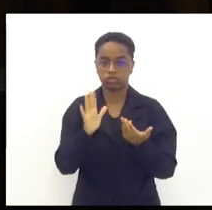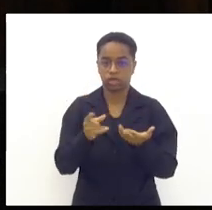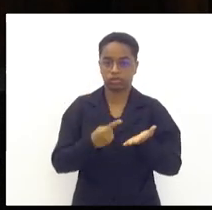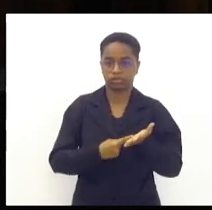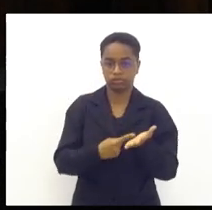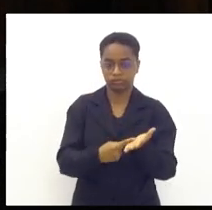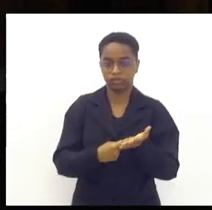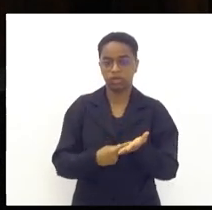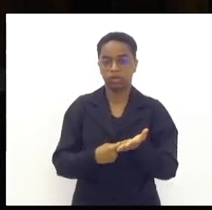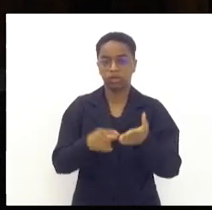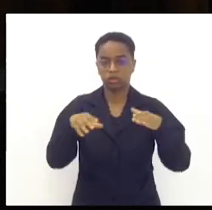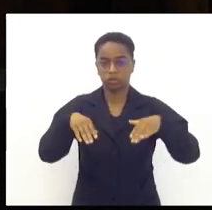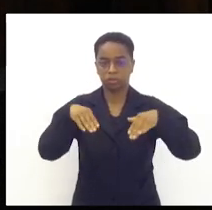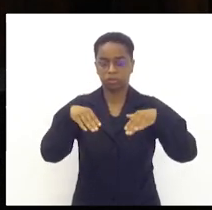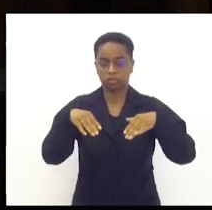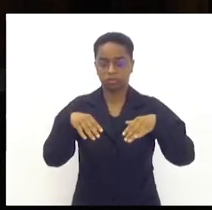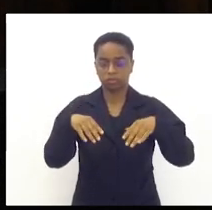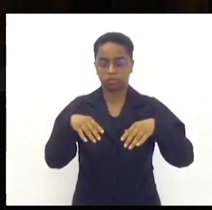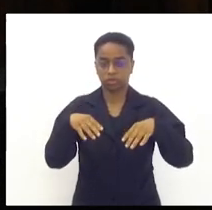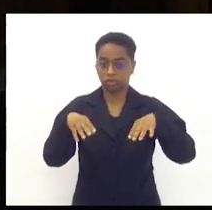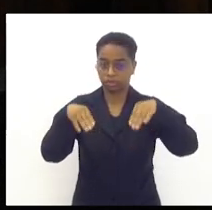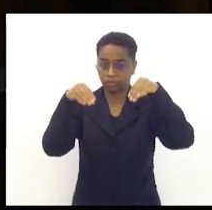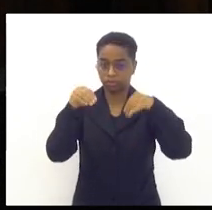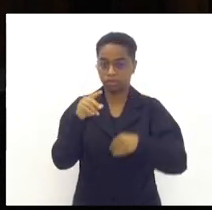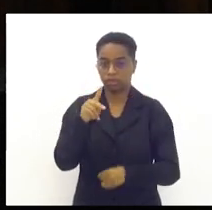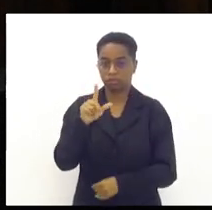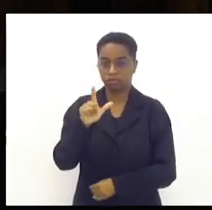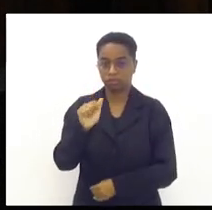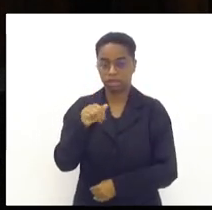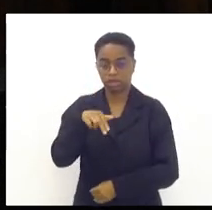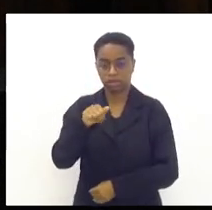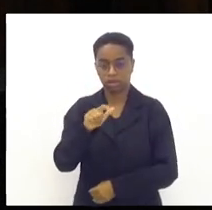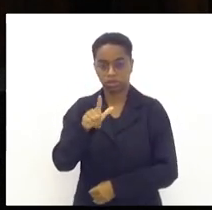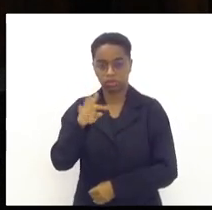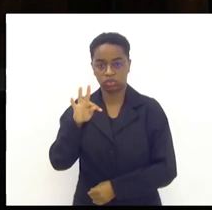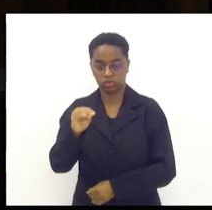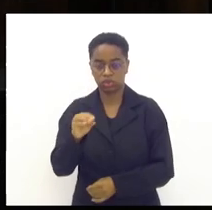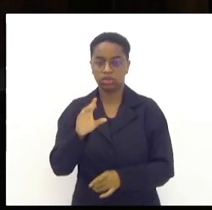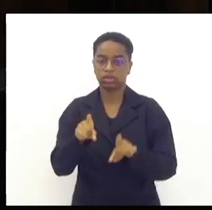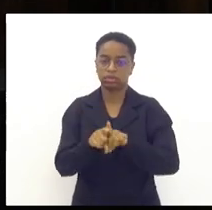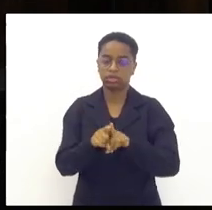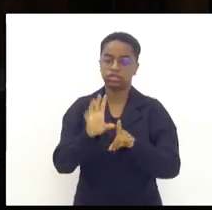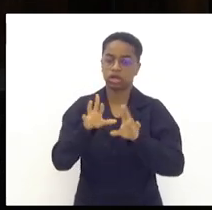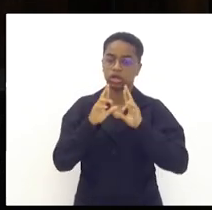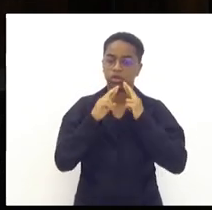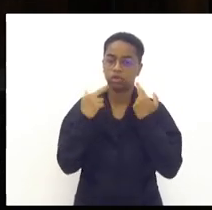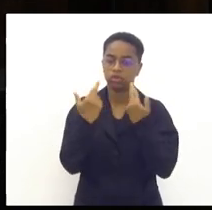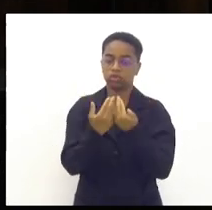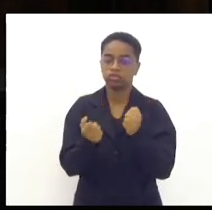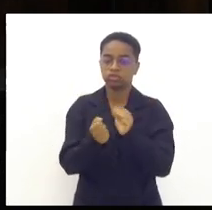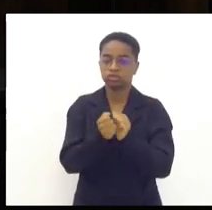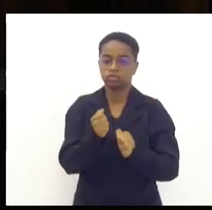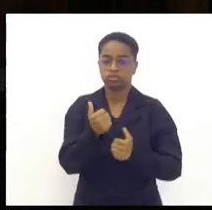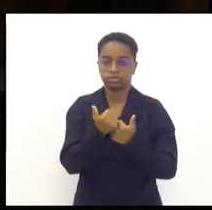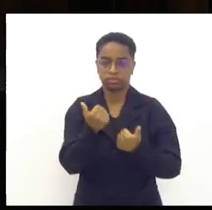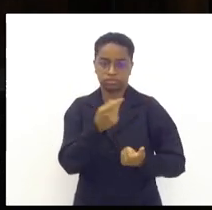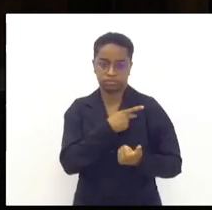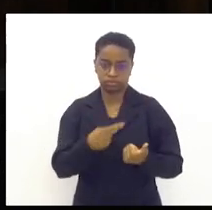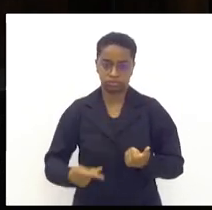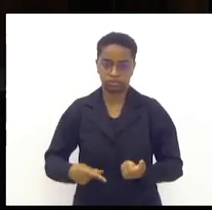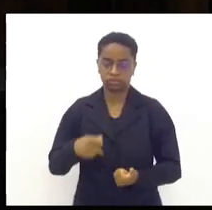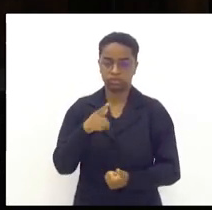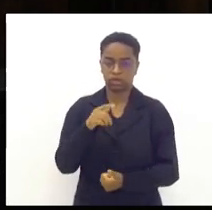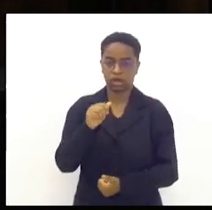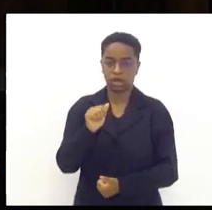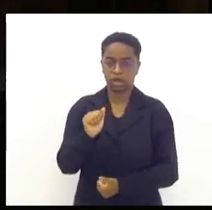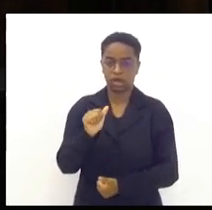no Palácio do Planalto, depois de um encontro que fizemos com o vice-presidente Geraldo Alckmin. Já temos a primeira agenda com o ex-deputado dessa